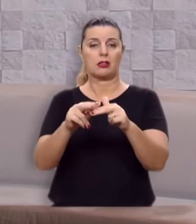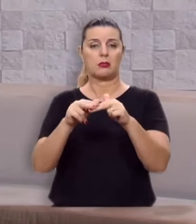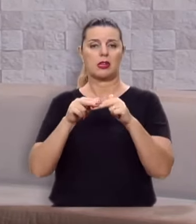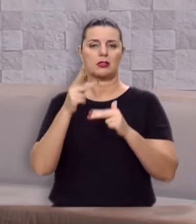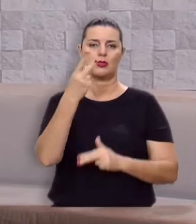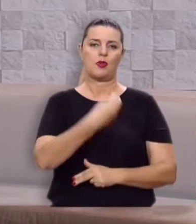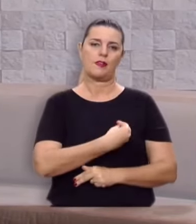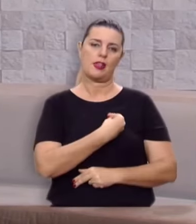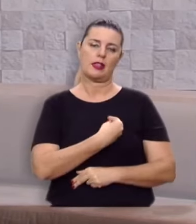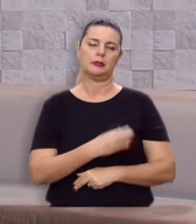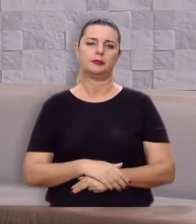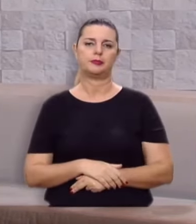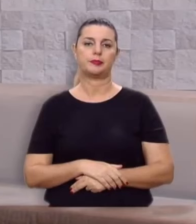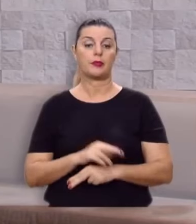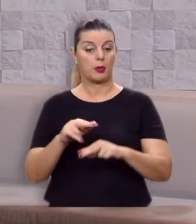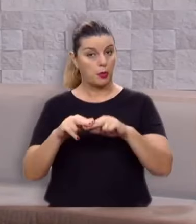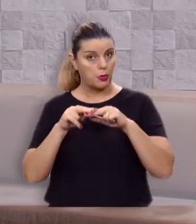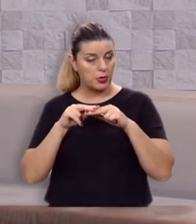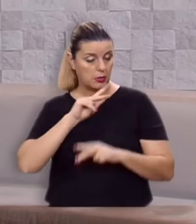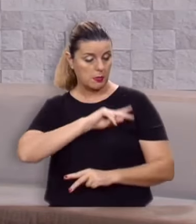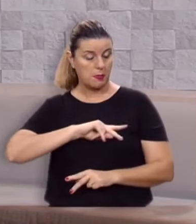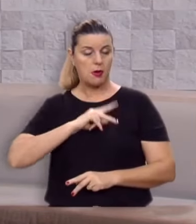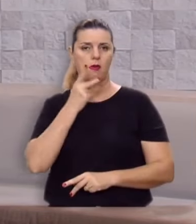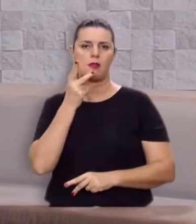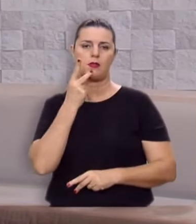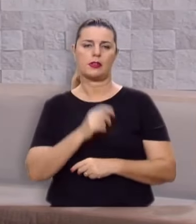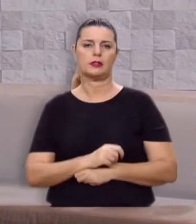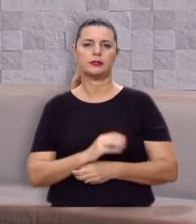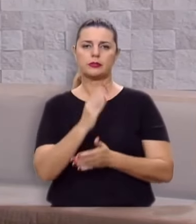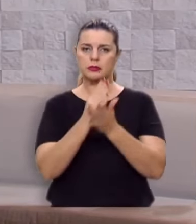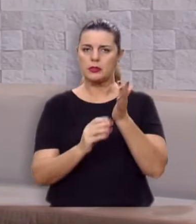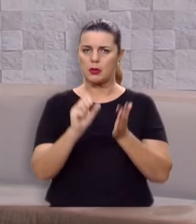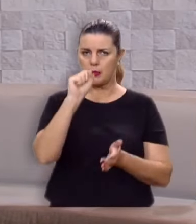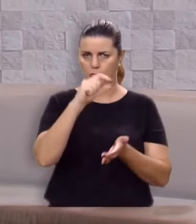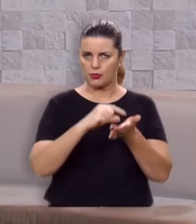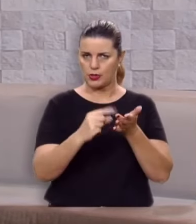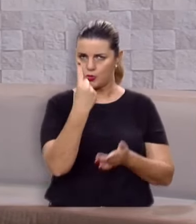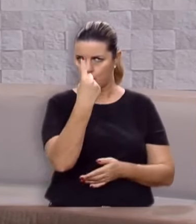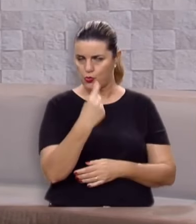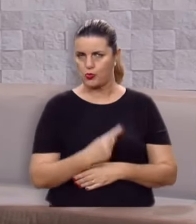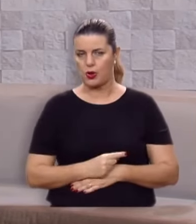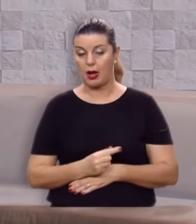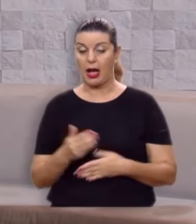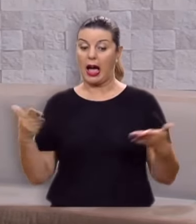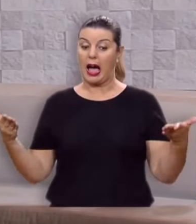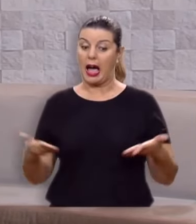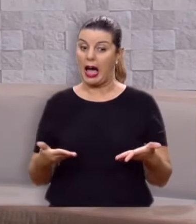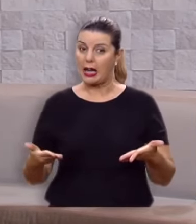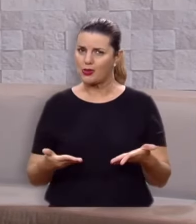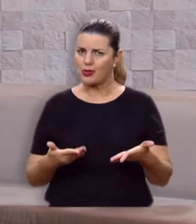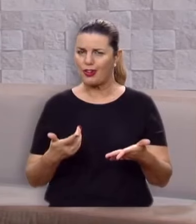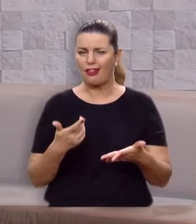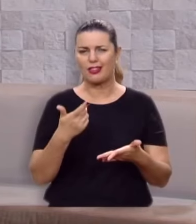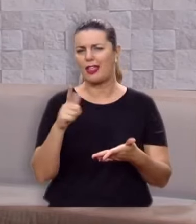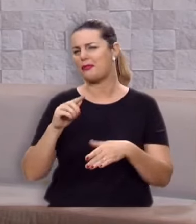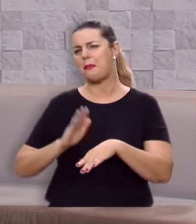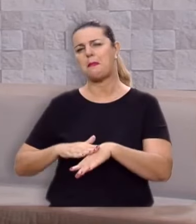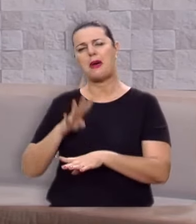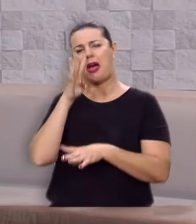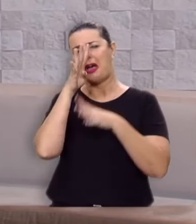conta. E é por isso que Paulo então diz, no capítulo 8, verso 1, agora, pois, já